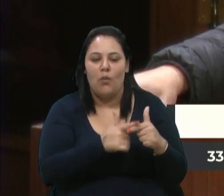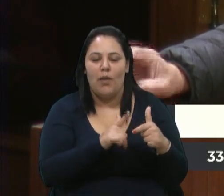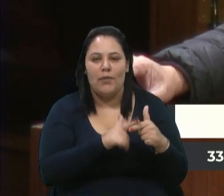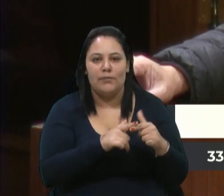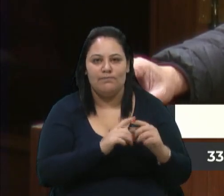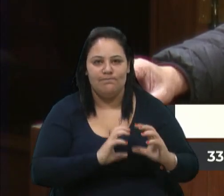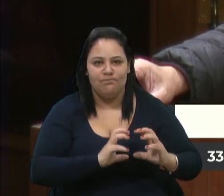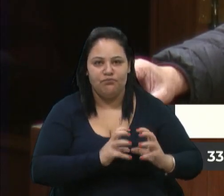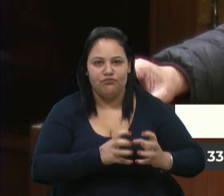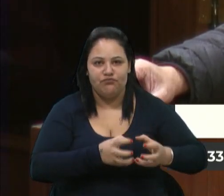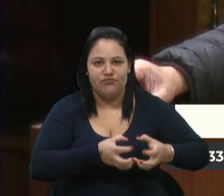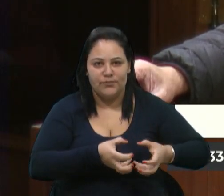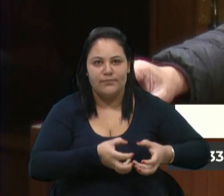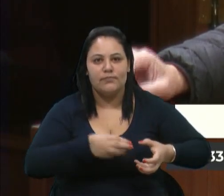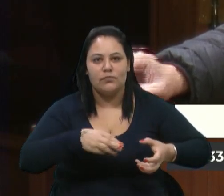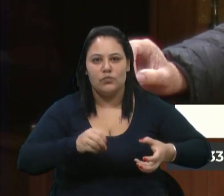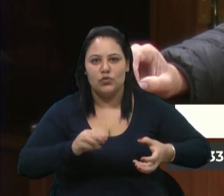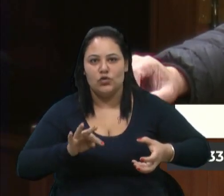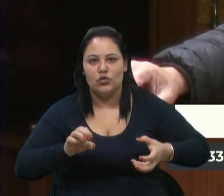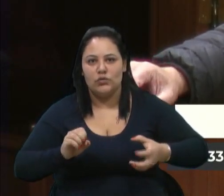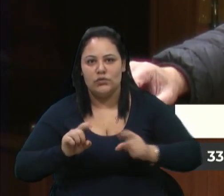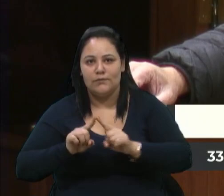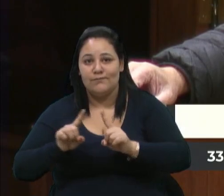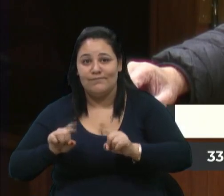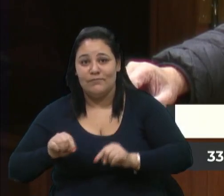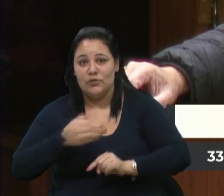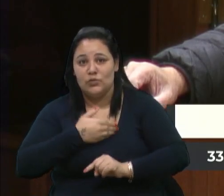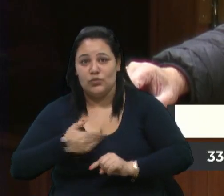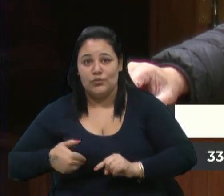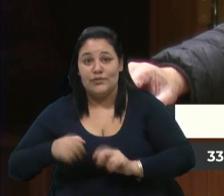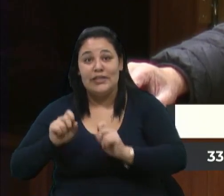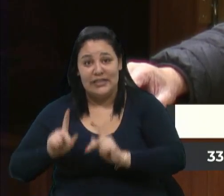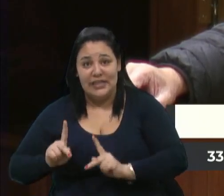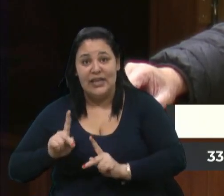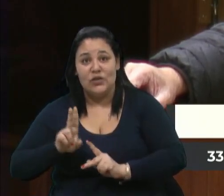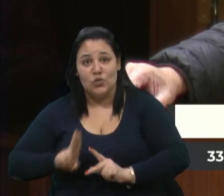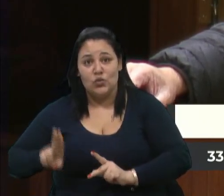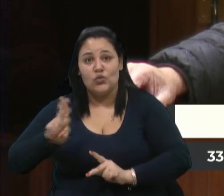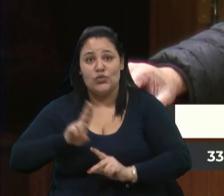e servidores e usuários